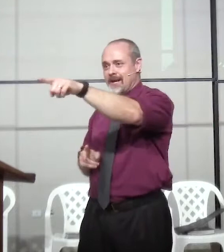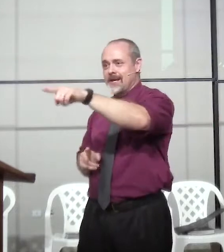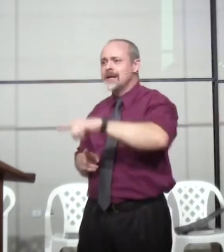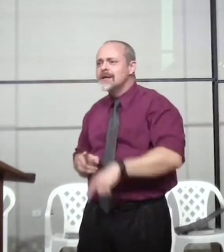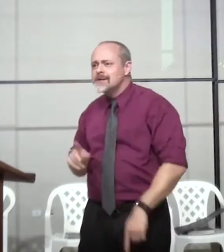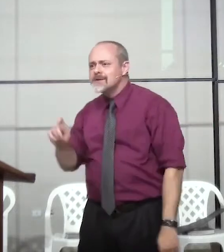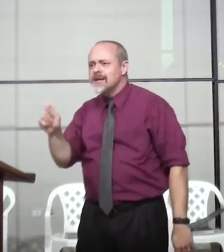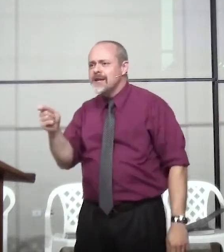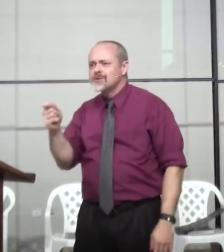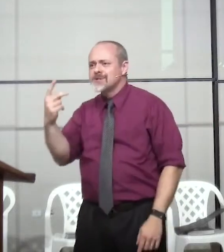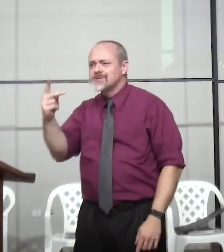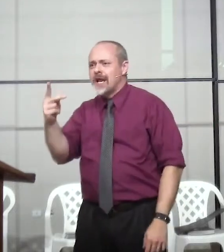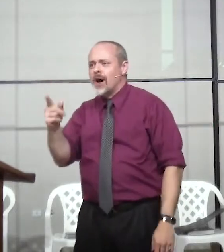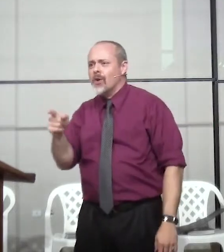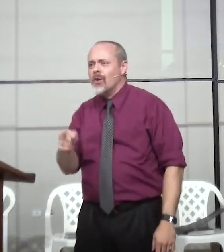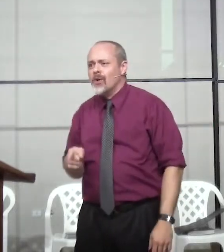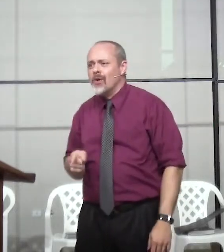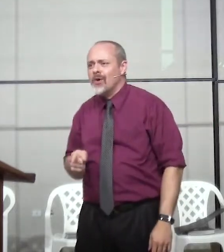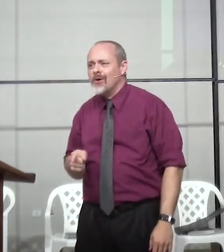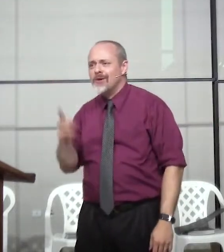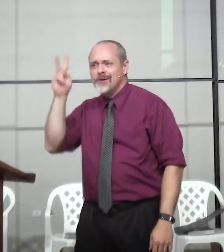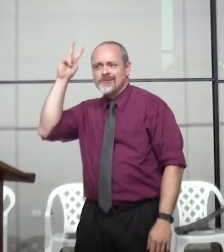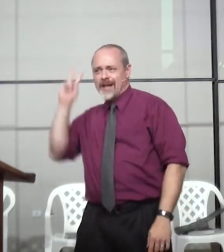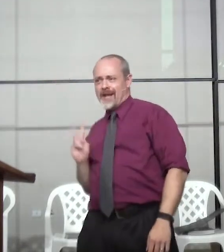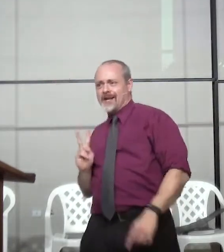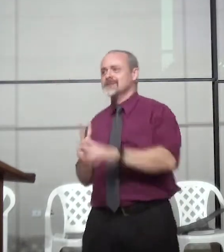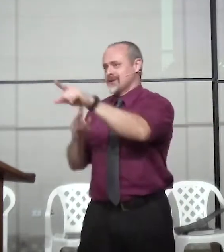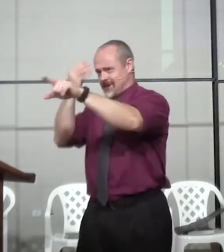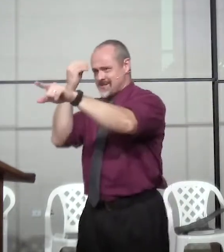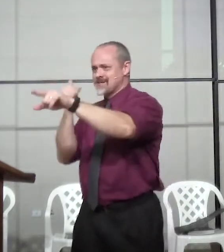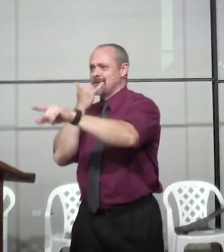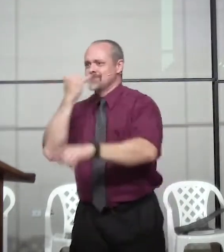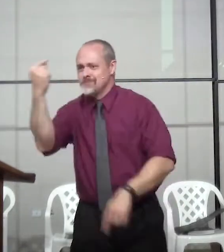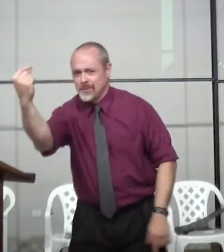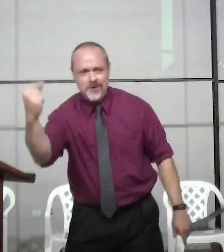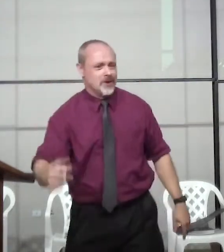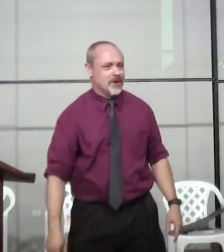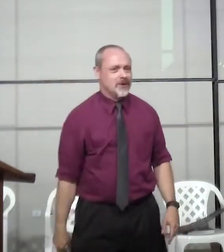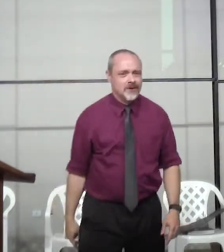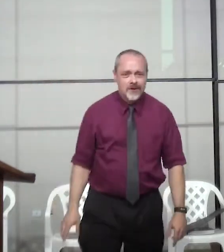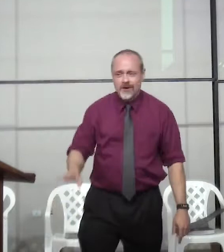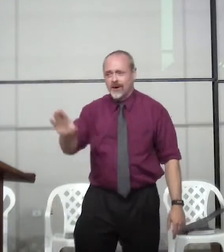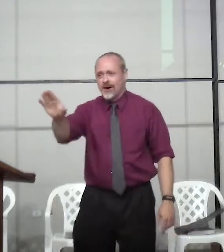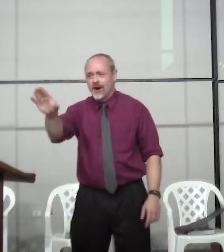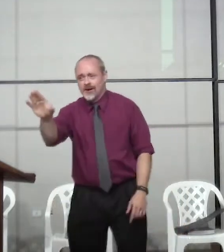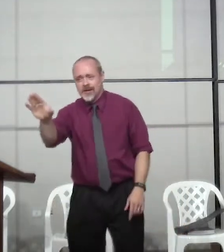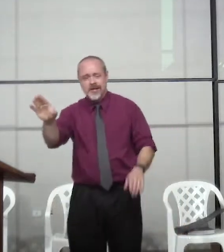a Valéria. O que é o seu sinal? Valéria, eu só esqueci, me perdoe.